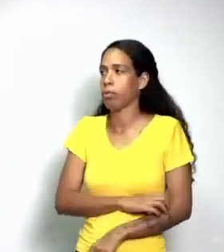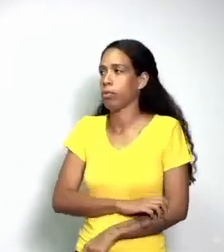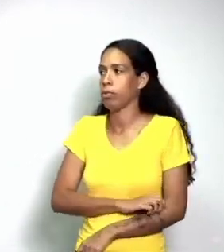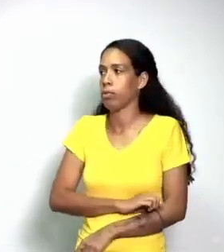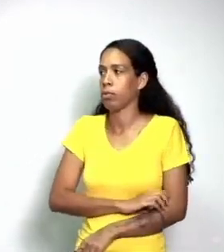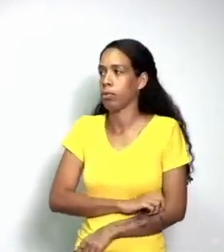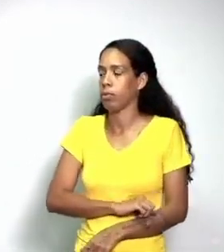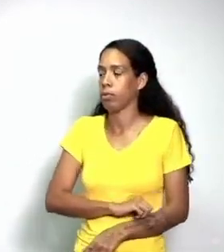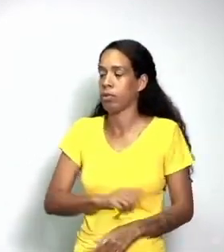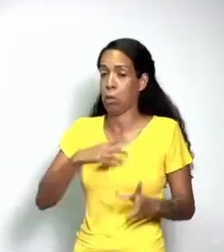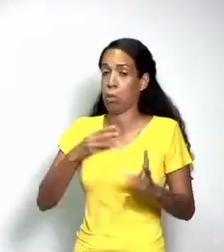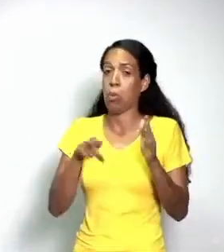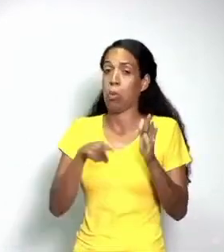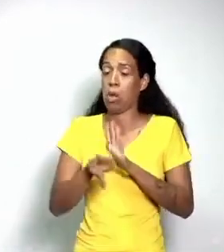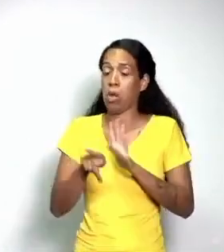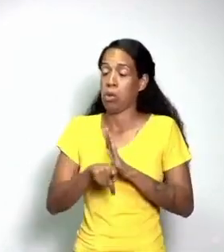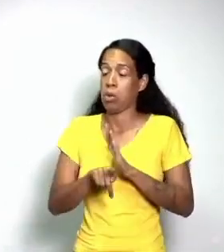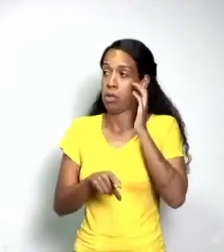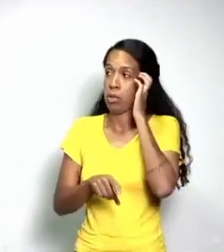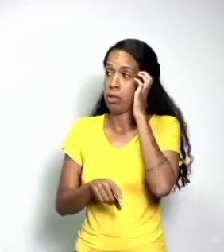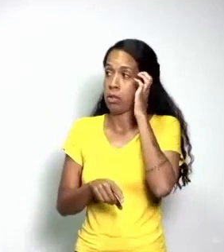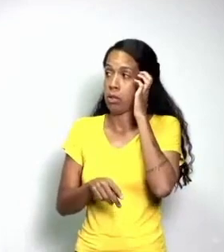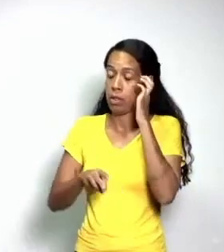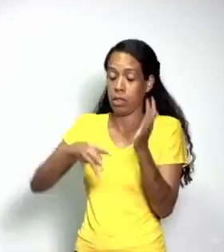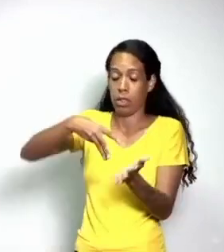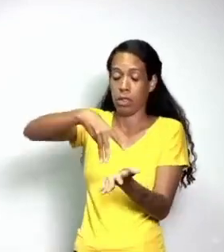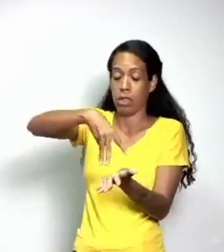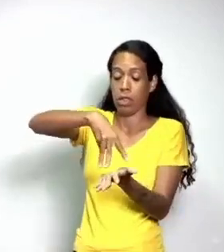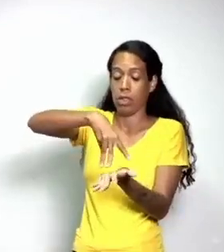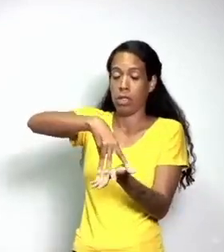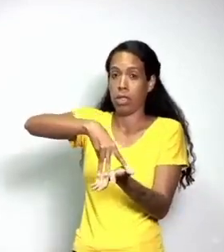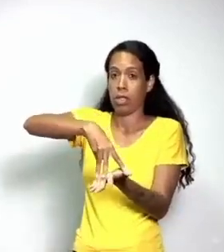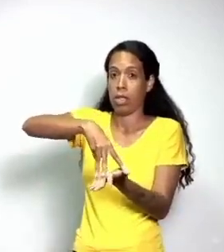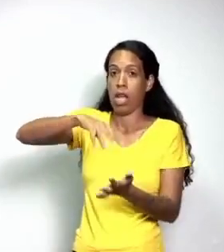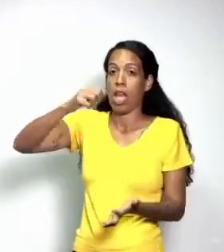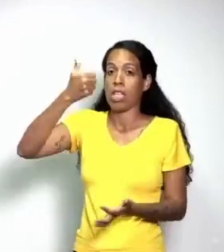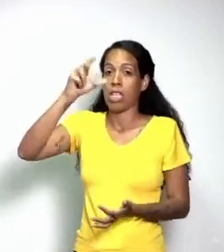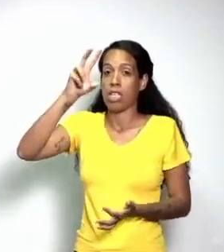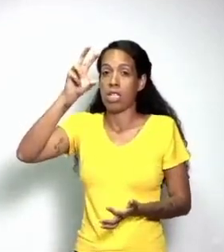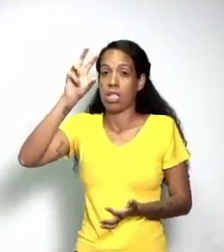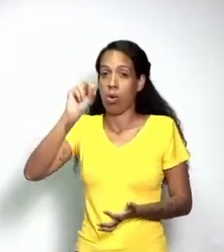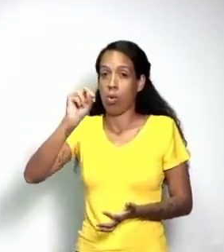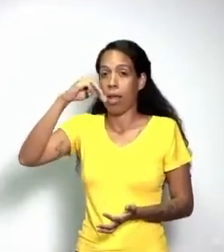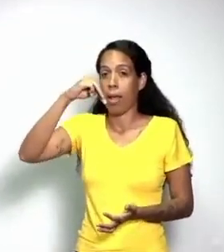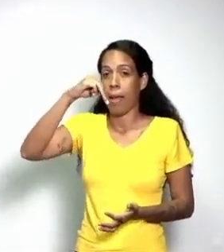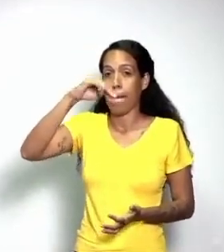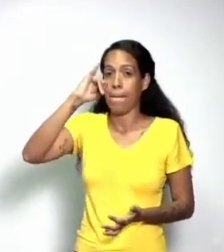mais. Esse tripé é de 150 milímetros?